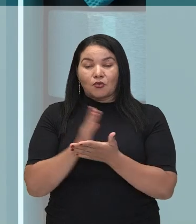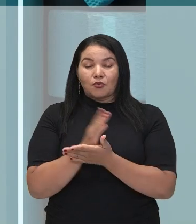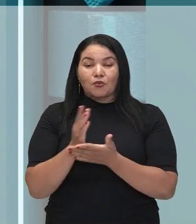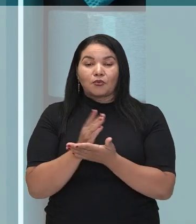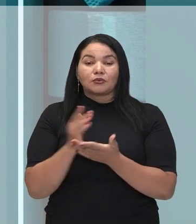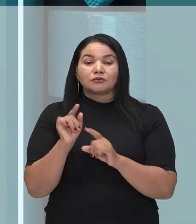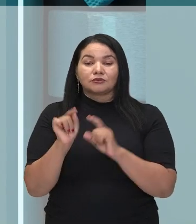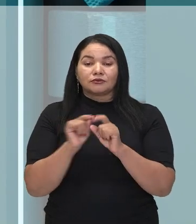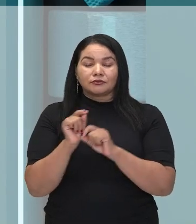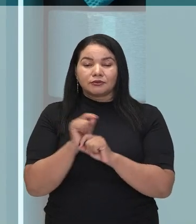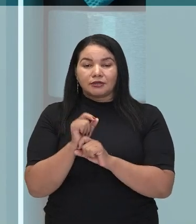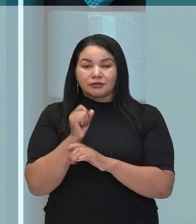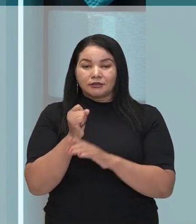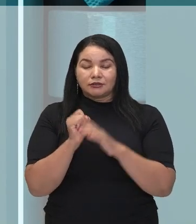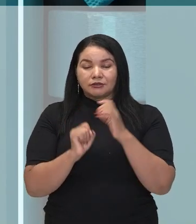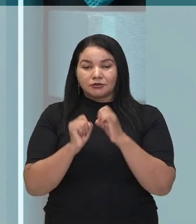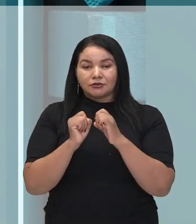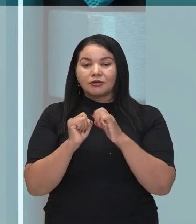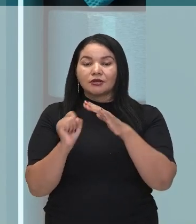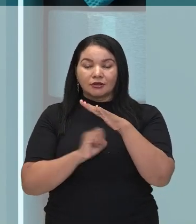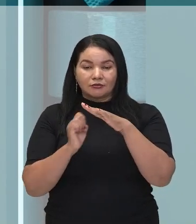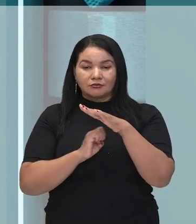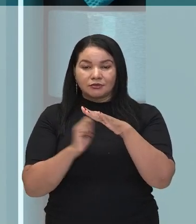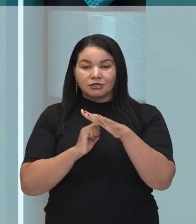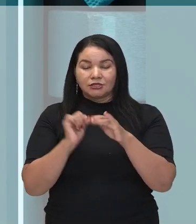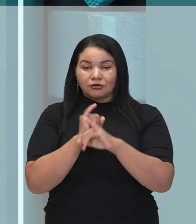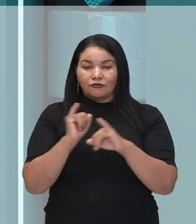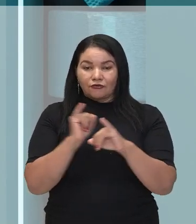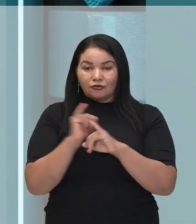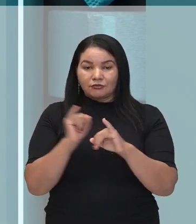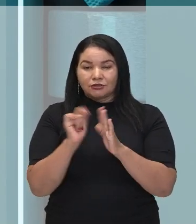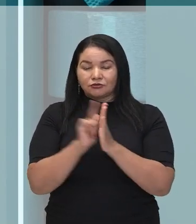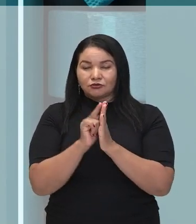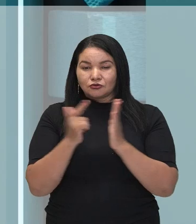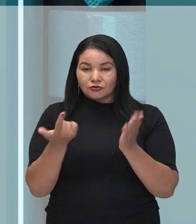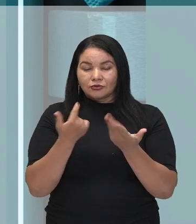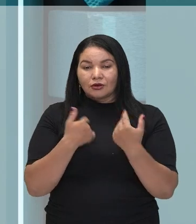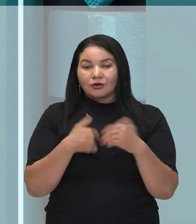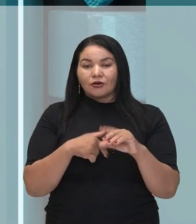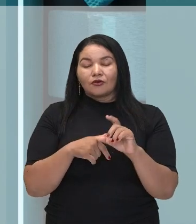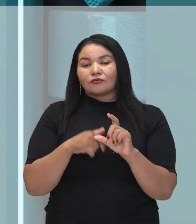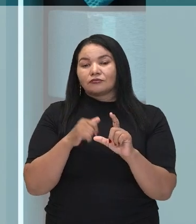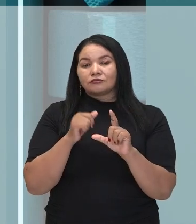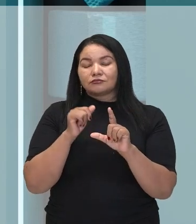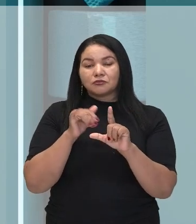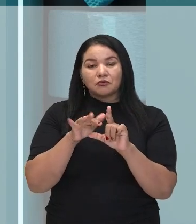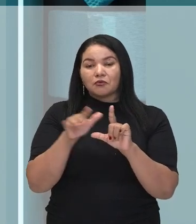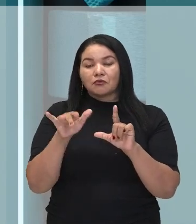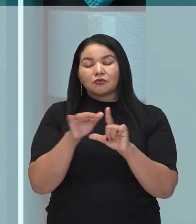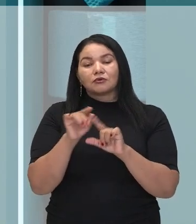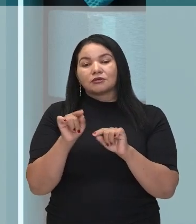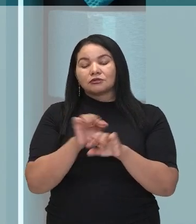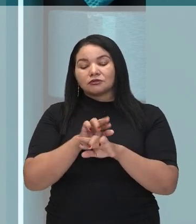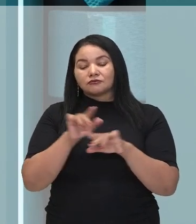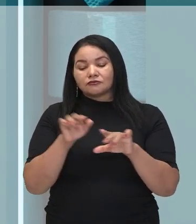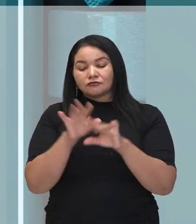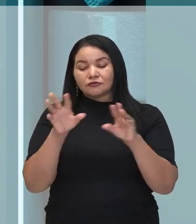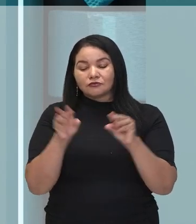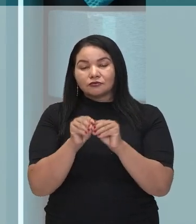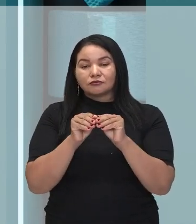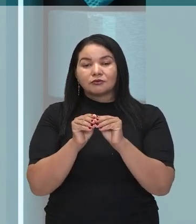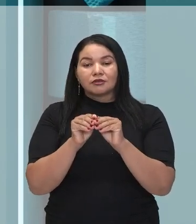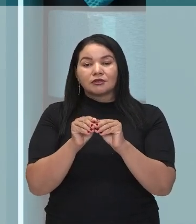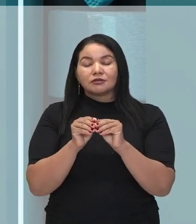as empresas de informação, sites, jornais, eles utilizam também muito a abreviação para caber ali